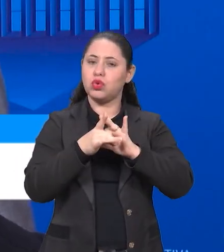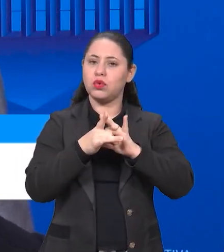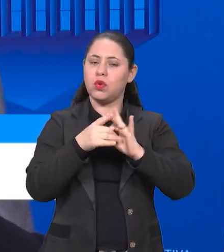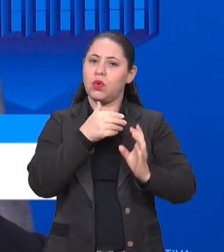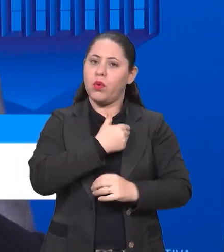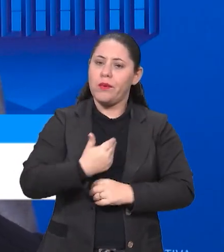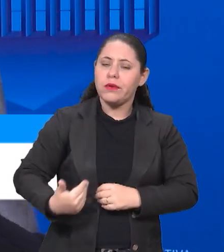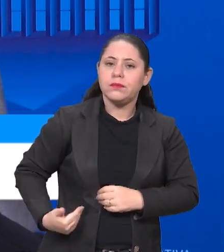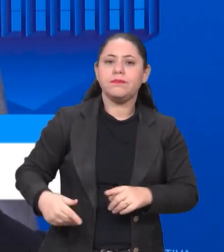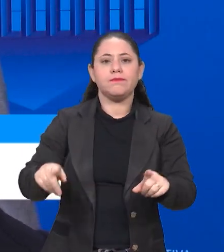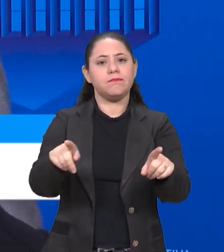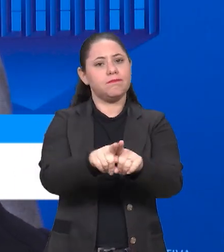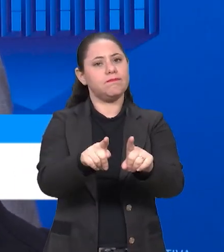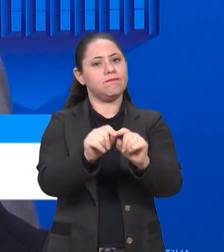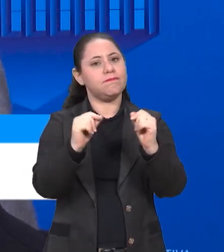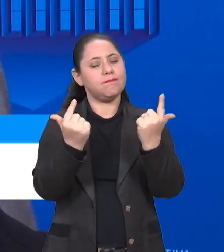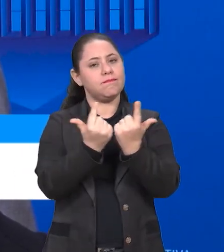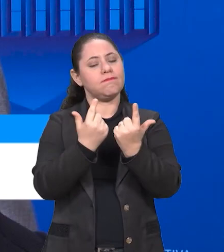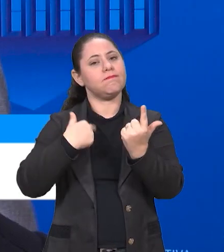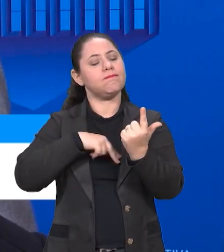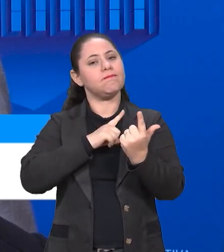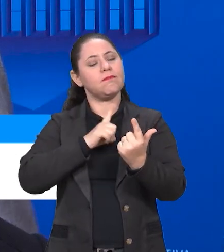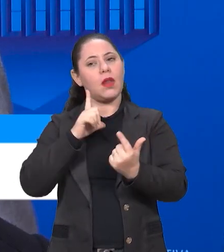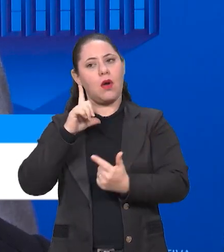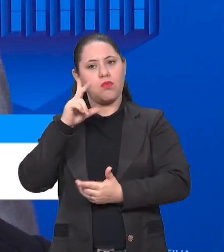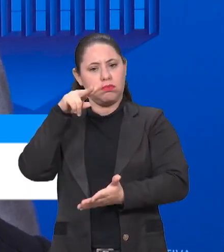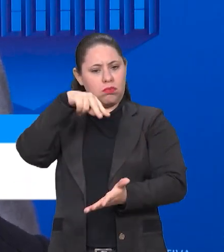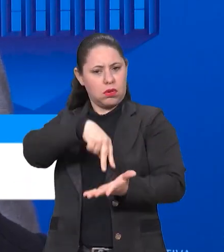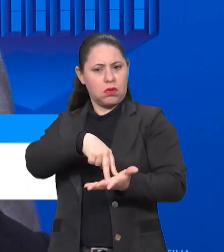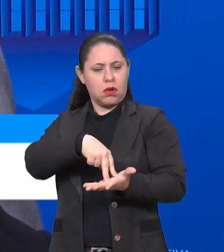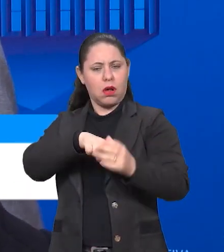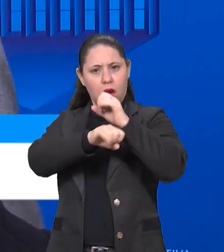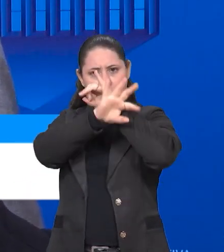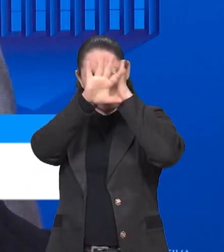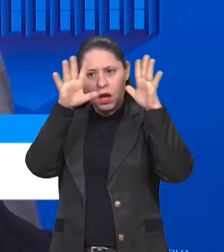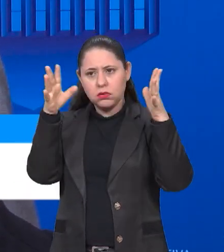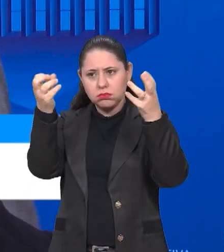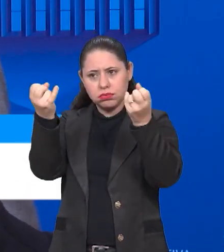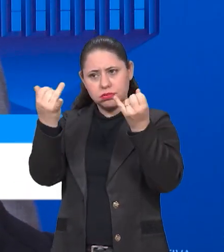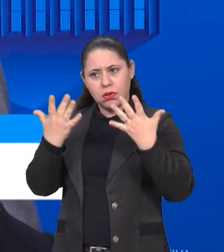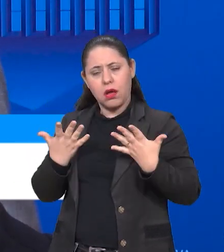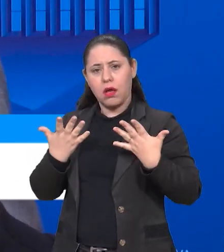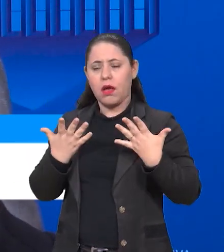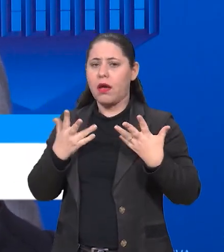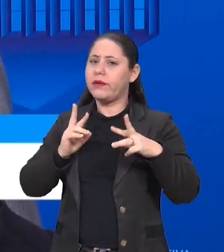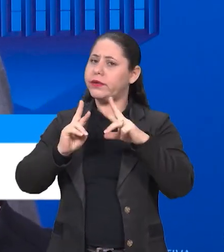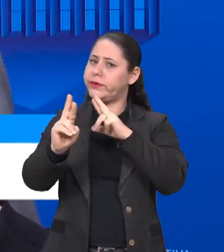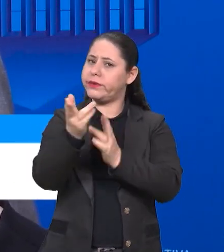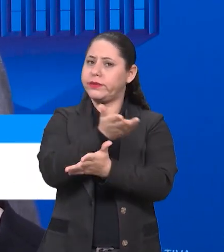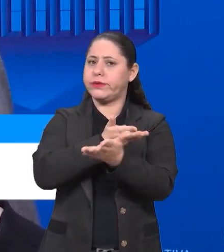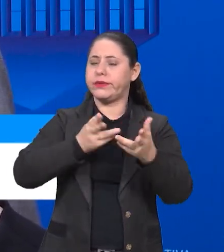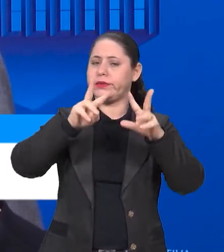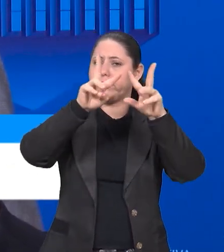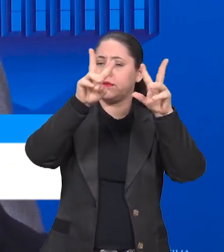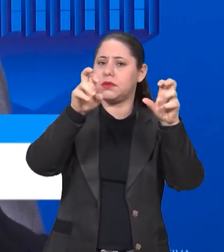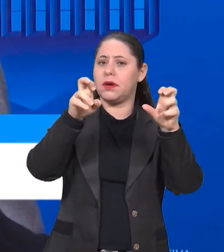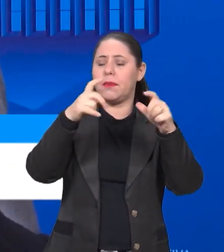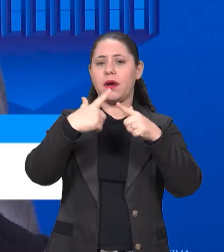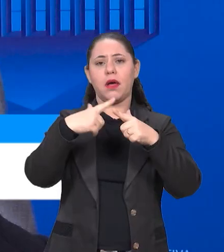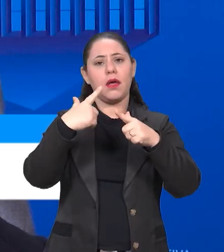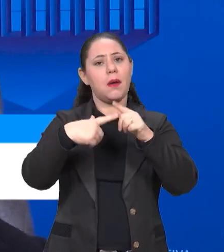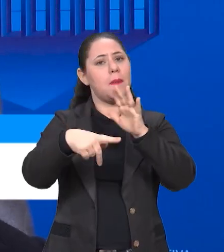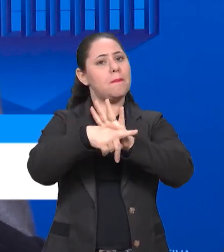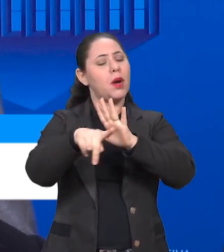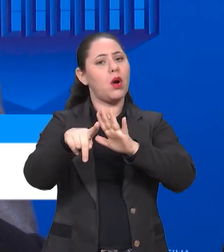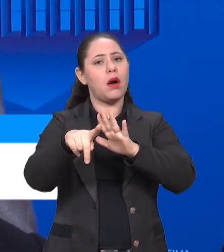estejam juntos, aliados ao governo e à Assembleia, para que nós tenhamos uma posição firme, clara e unida em relação a